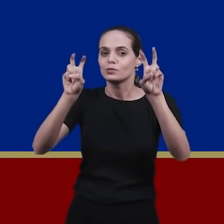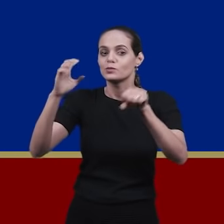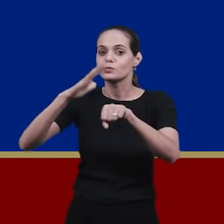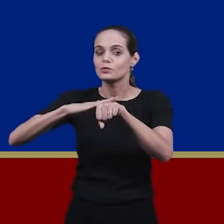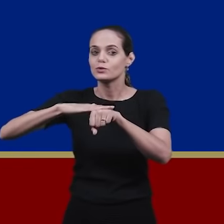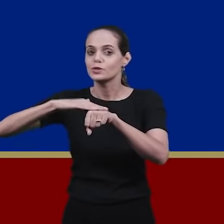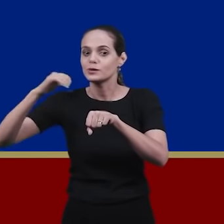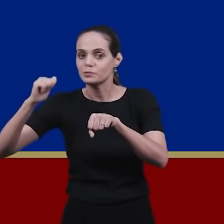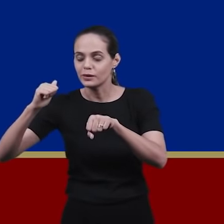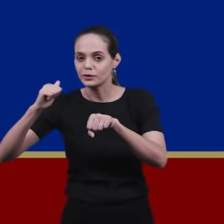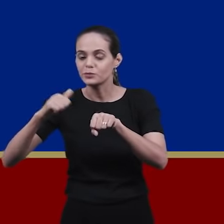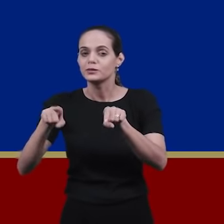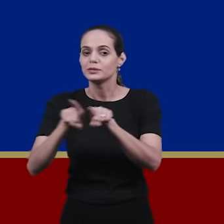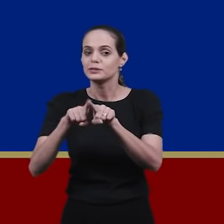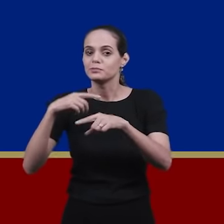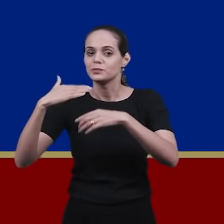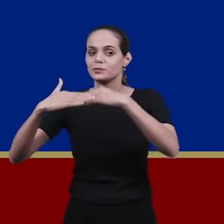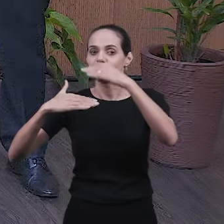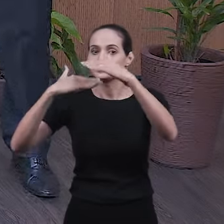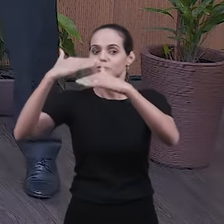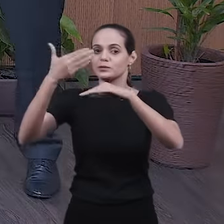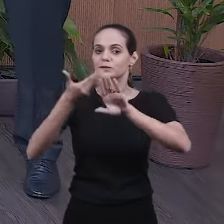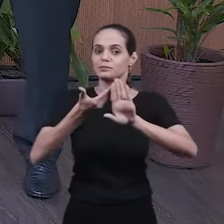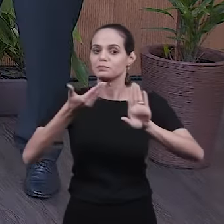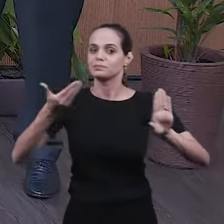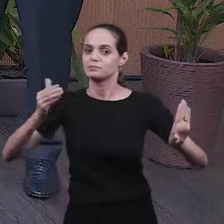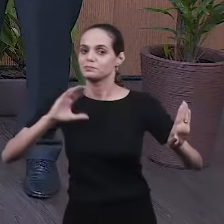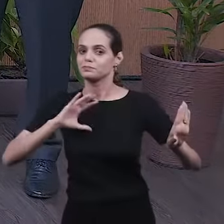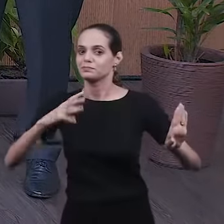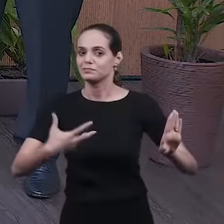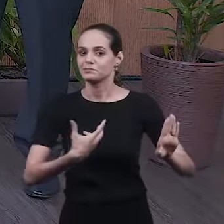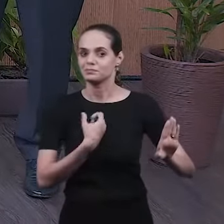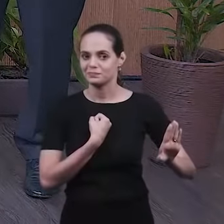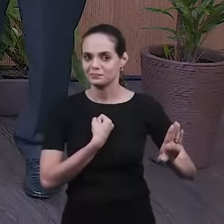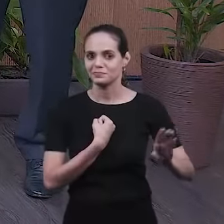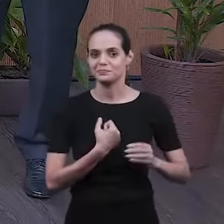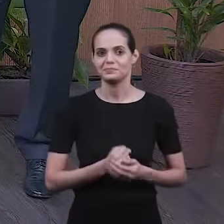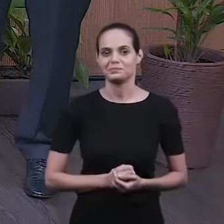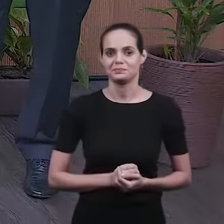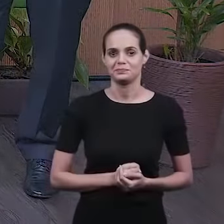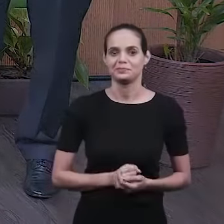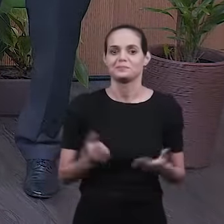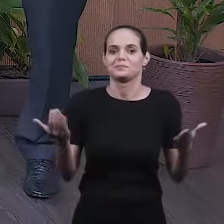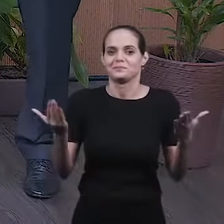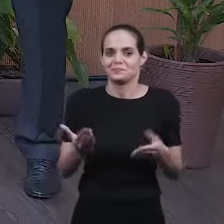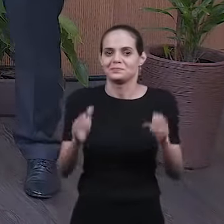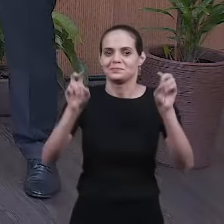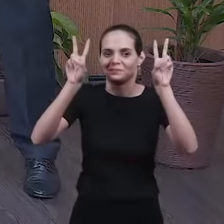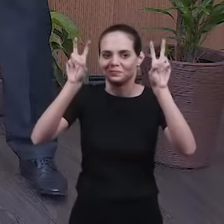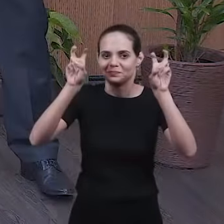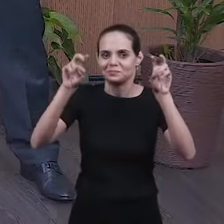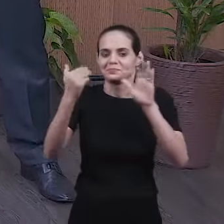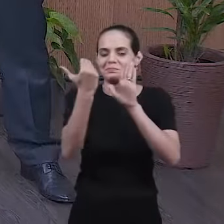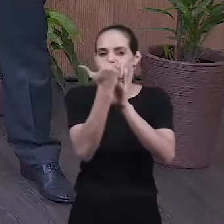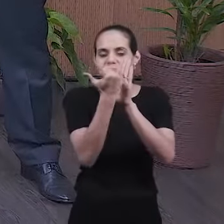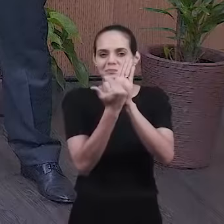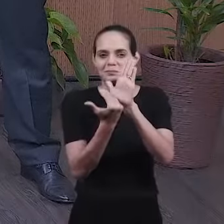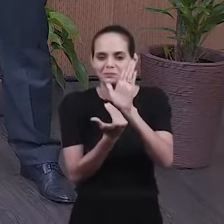do processo de salvação. Glórias a Deus. E o assunto do programa de hoje será o